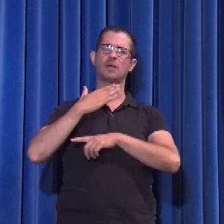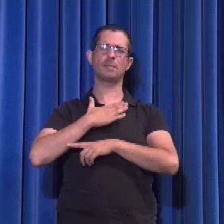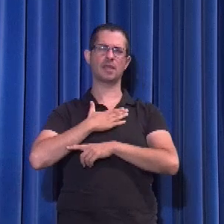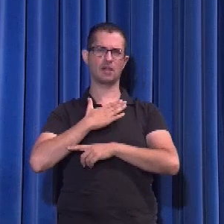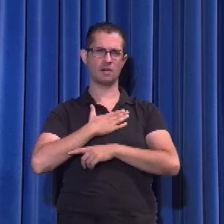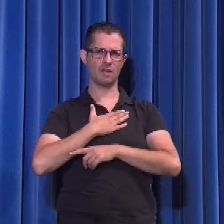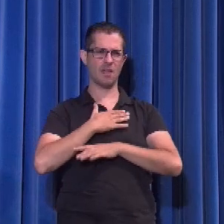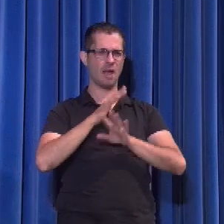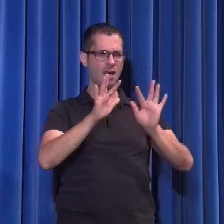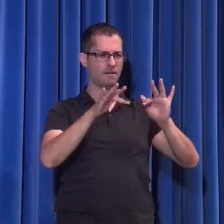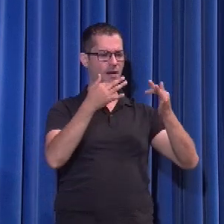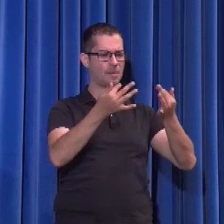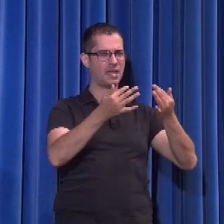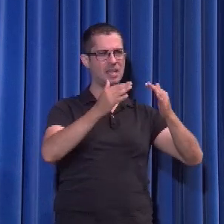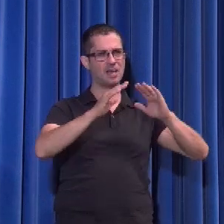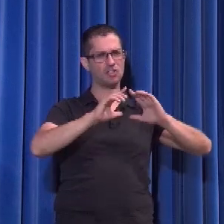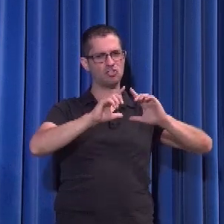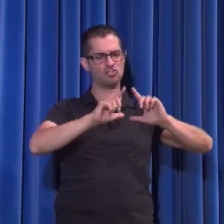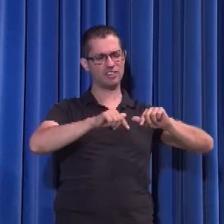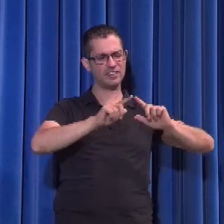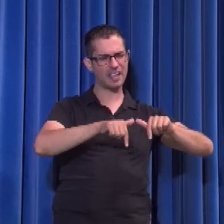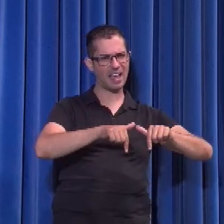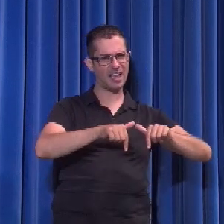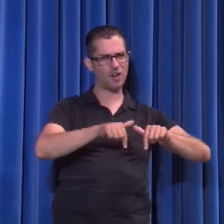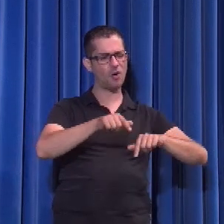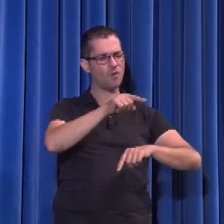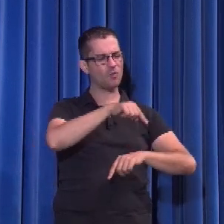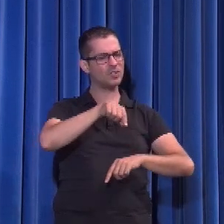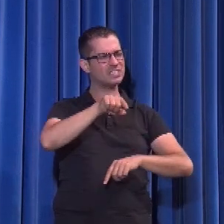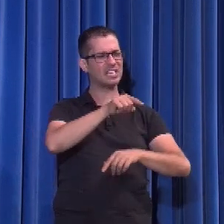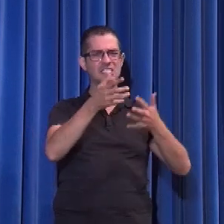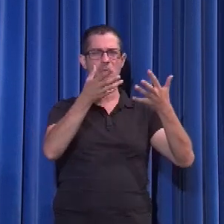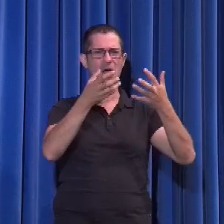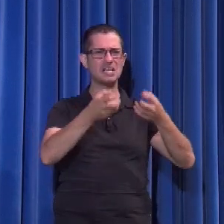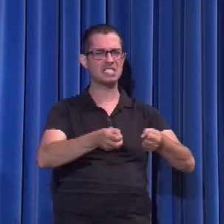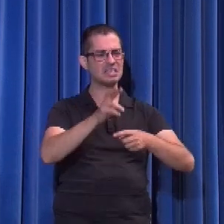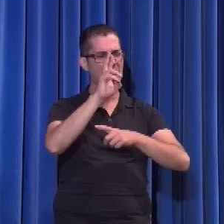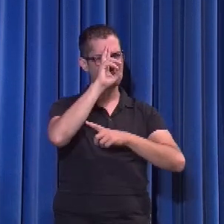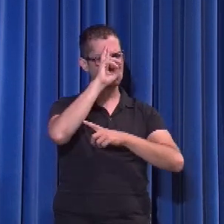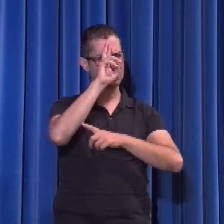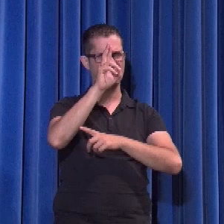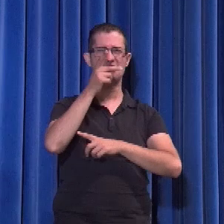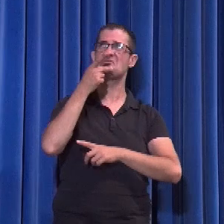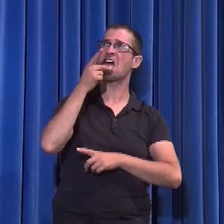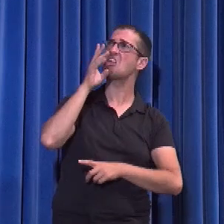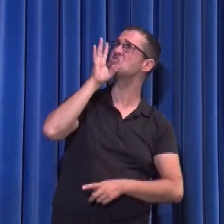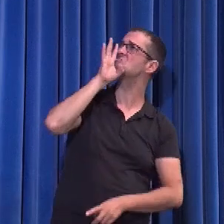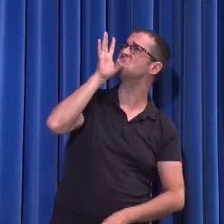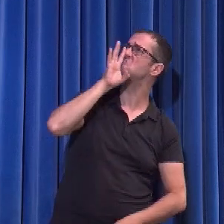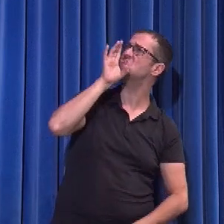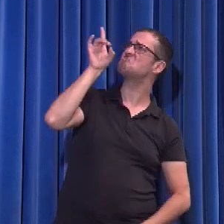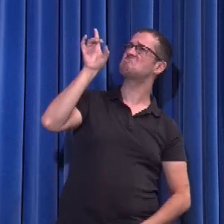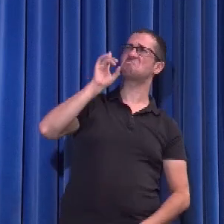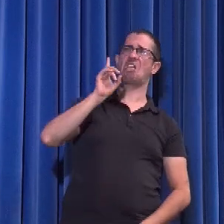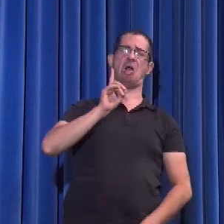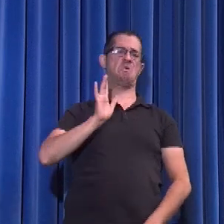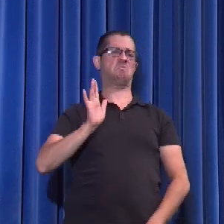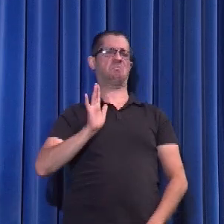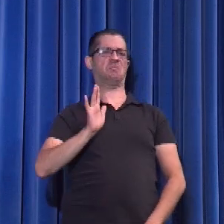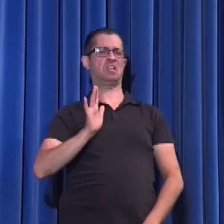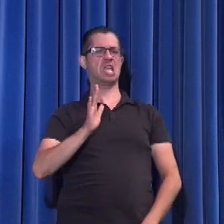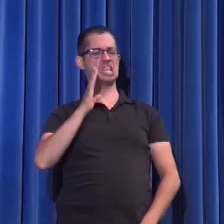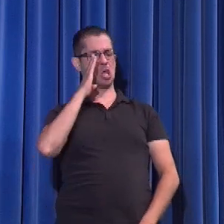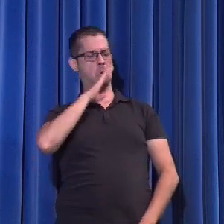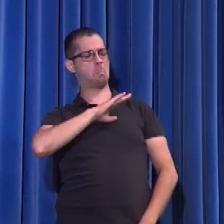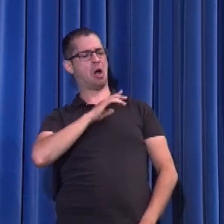e a casa de Judá, diz o Senhor, negaram ao Senhor e disseram: não é Ele, e nenhum mal nos sobrevirá.